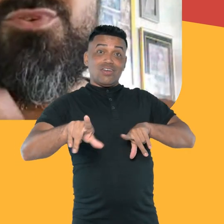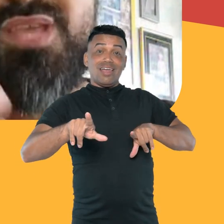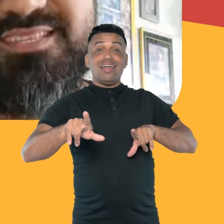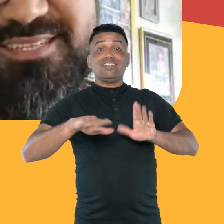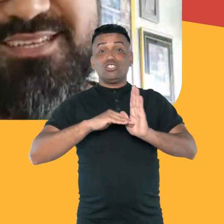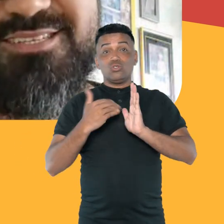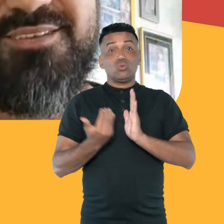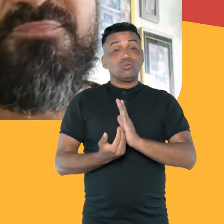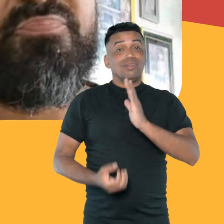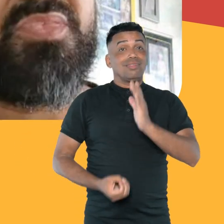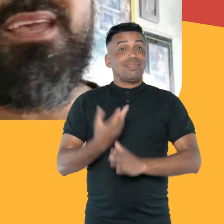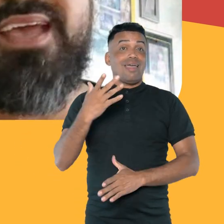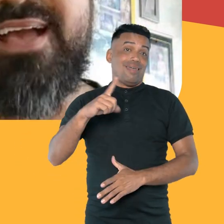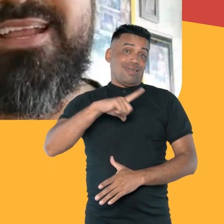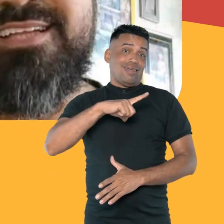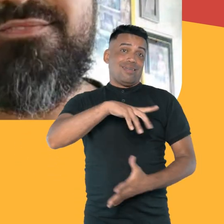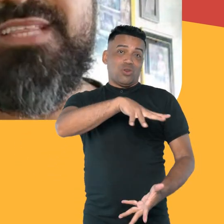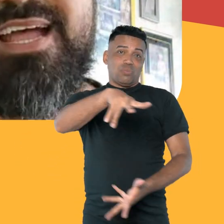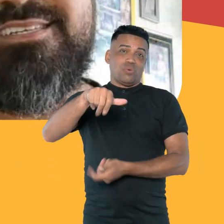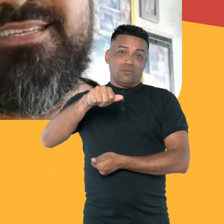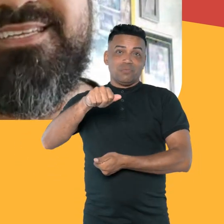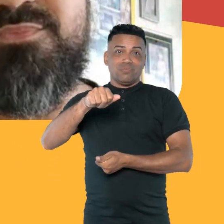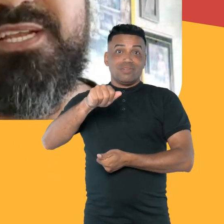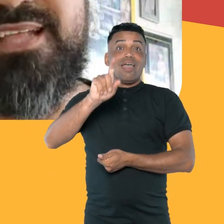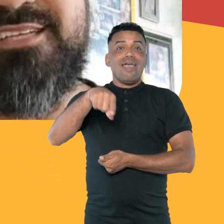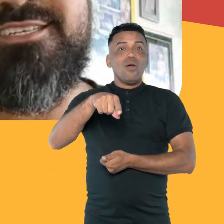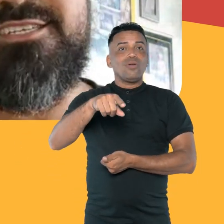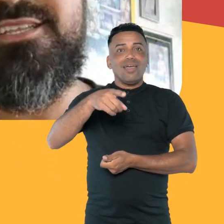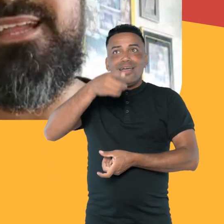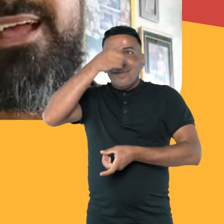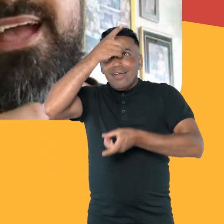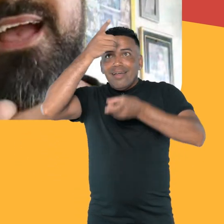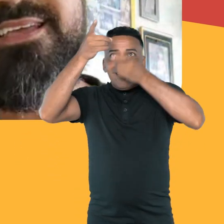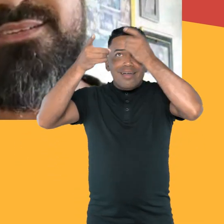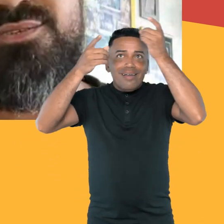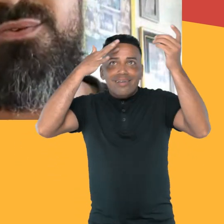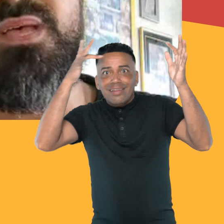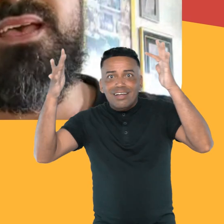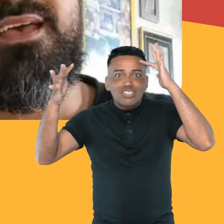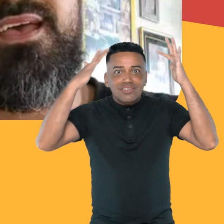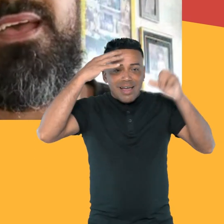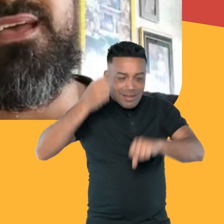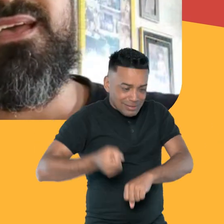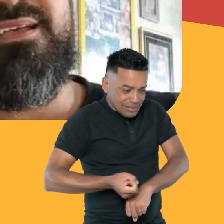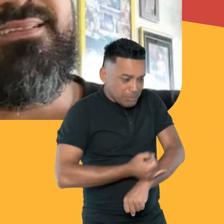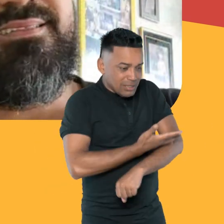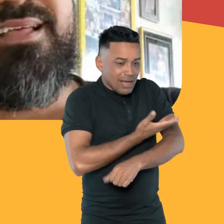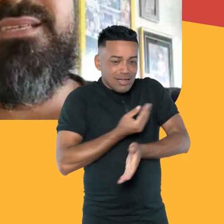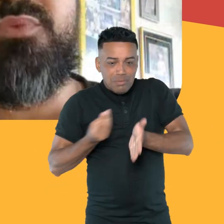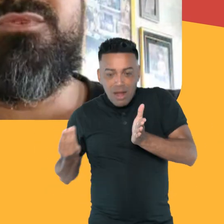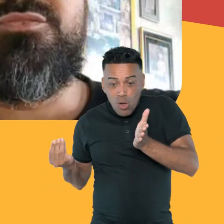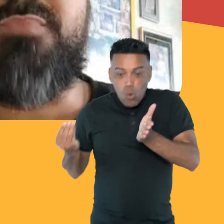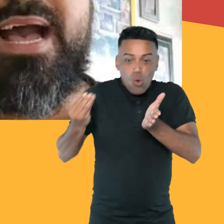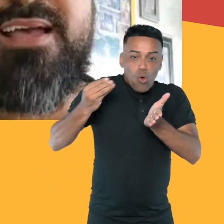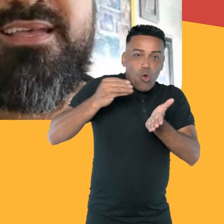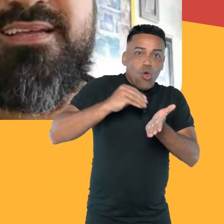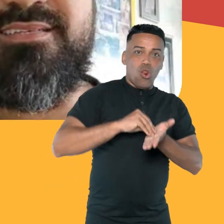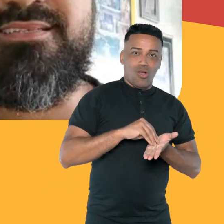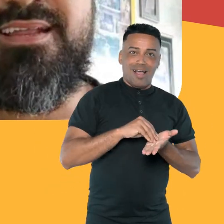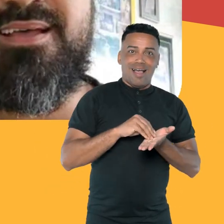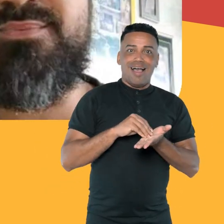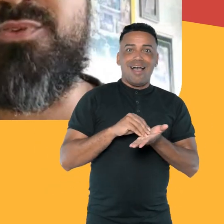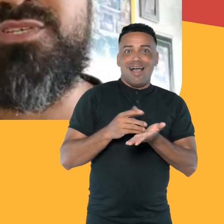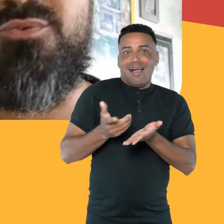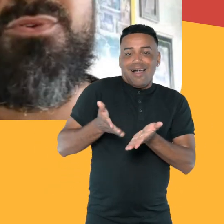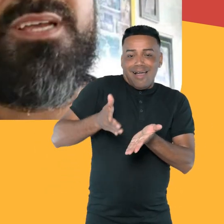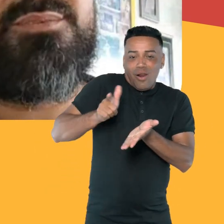de tudo que existe, que é a criatividade, a sensibilidade, a gente entregar isso nas mãos de